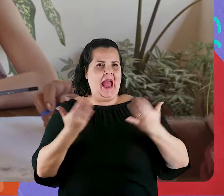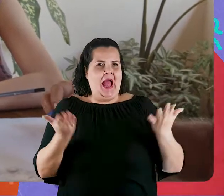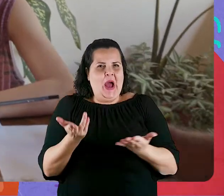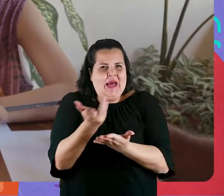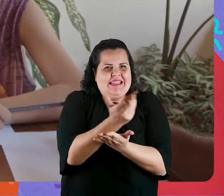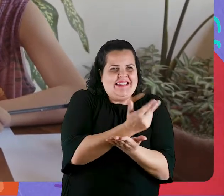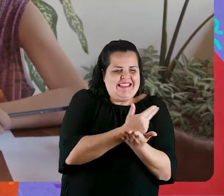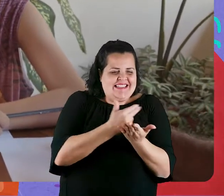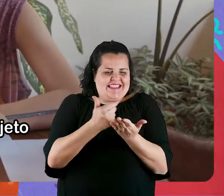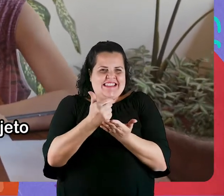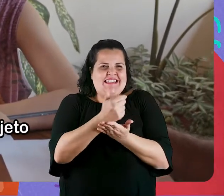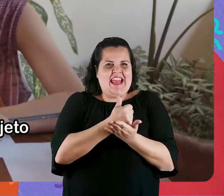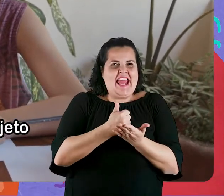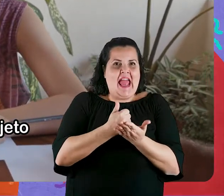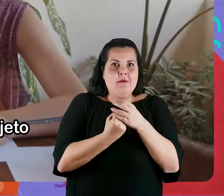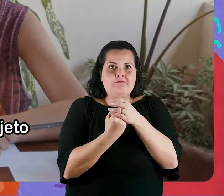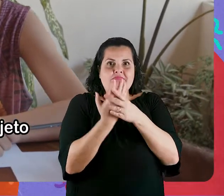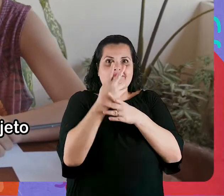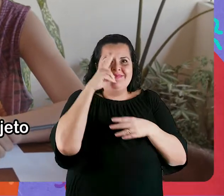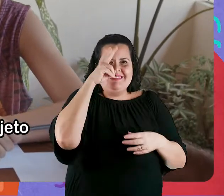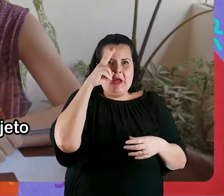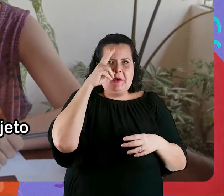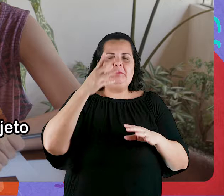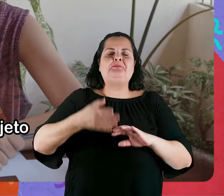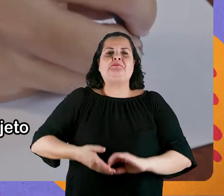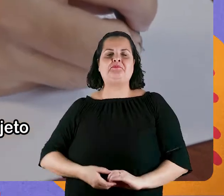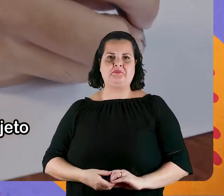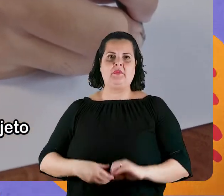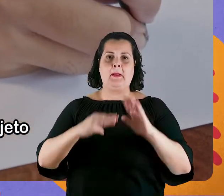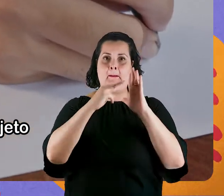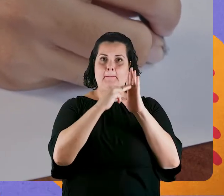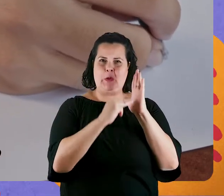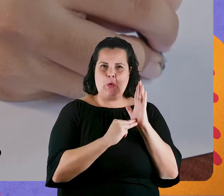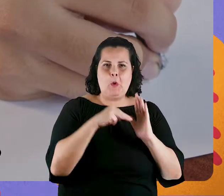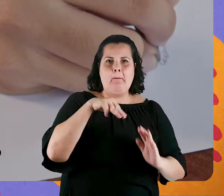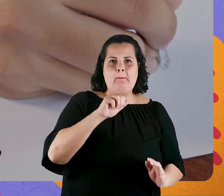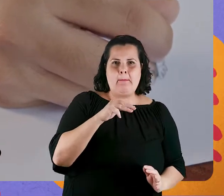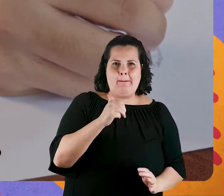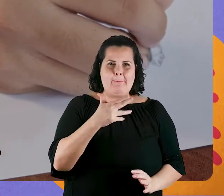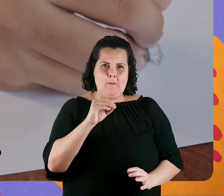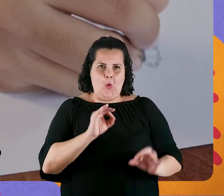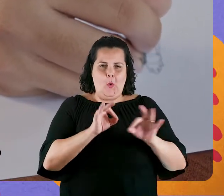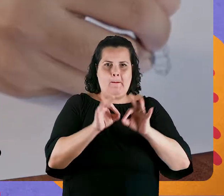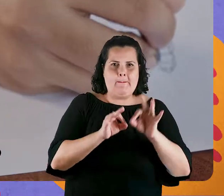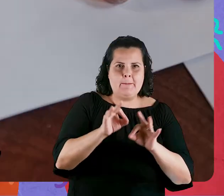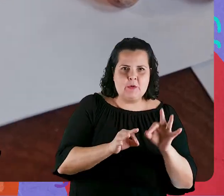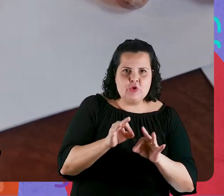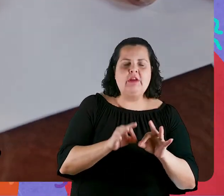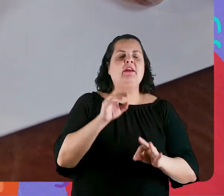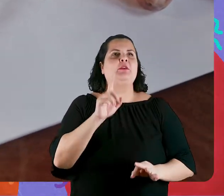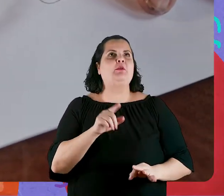vamos criar uma história. A metodologia do projeto Mamu Koixupi, que significa a fala e a escrita